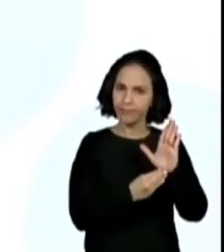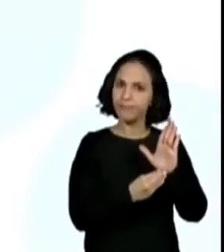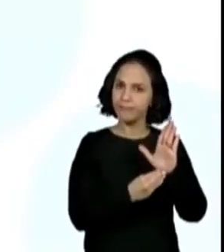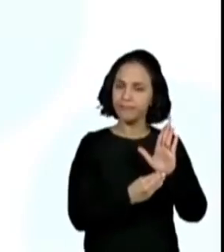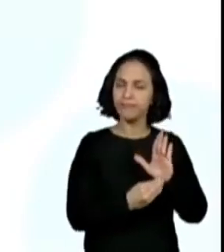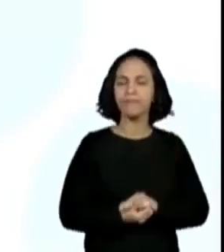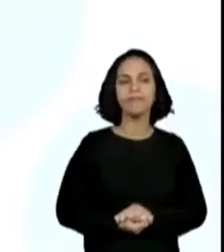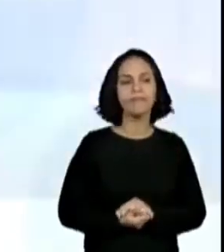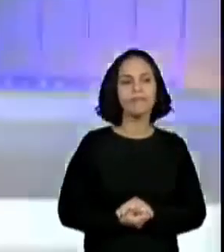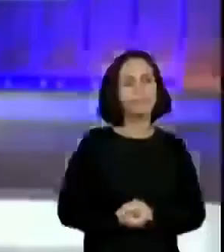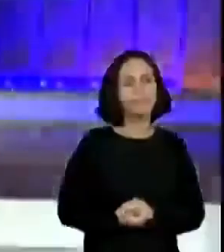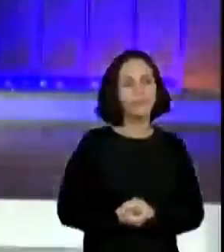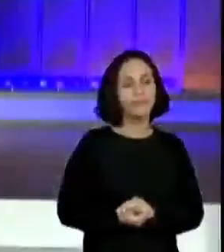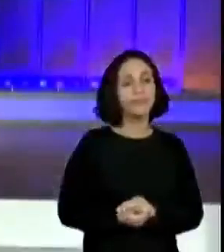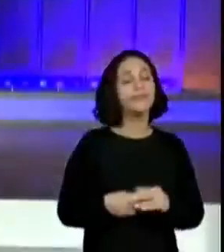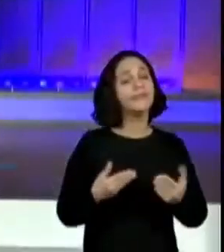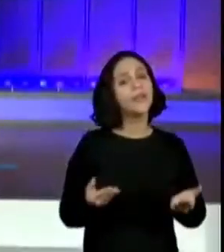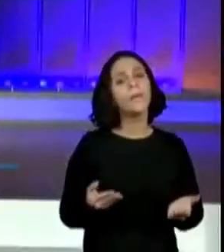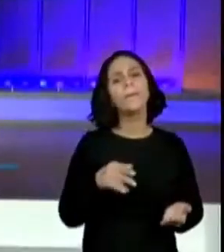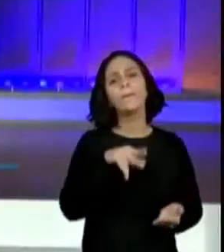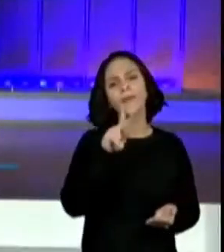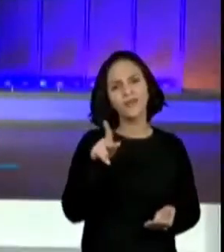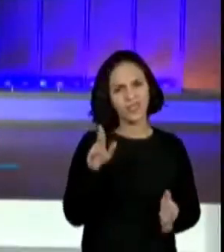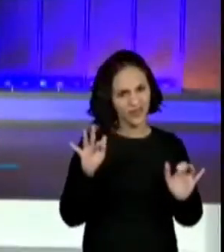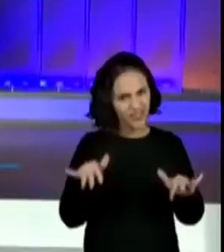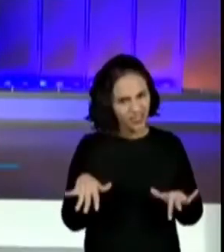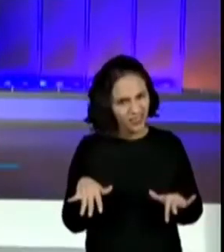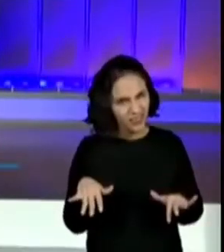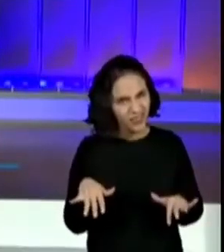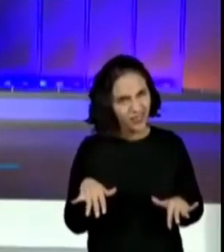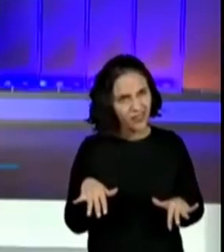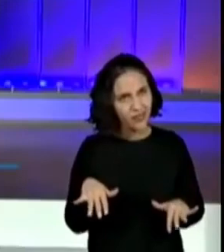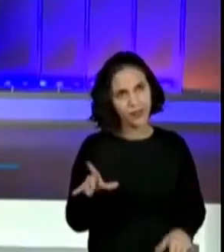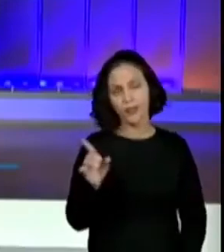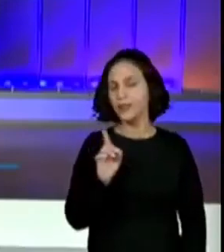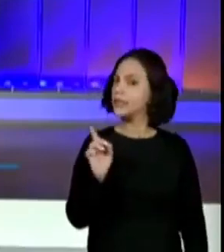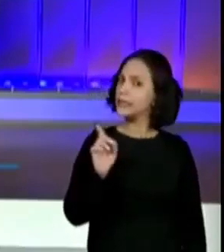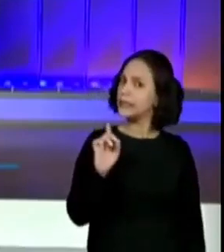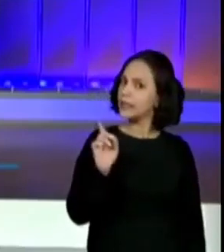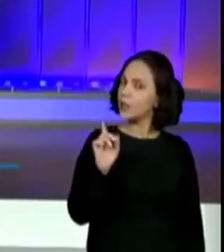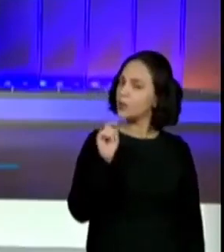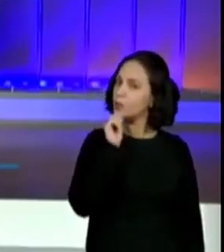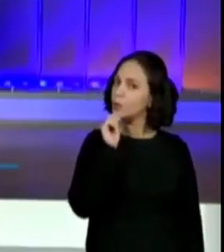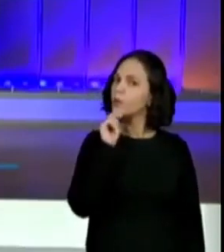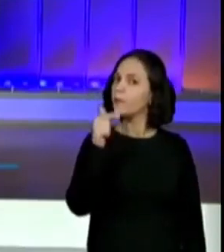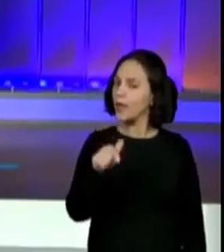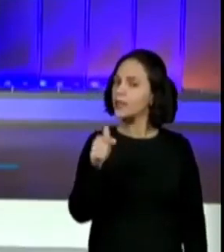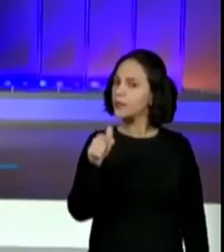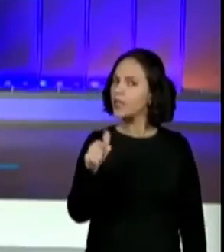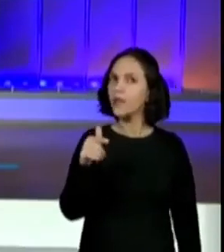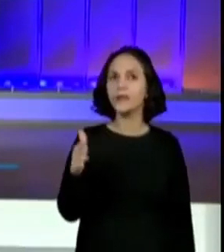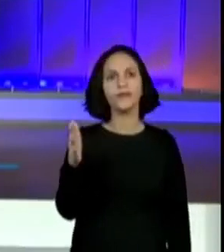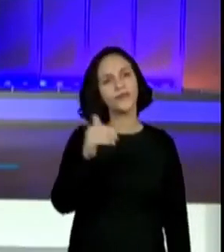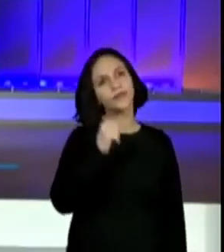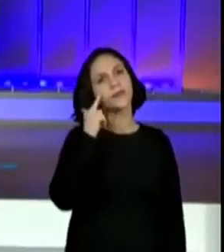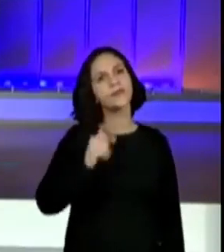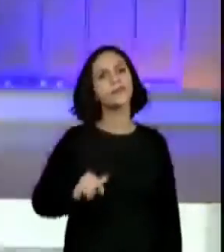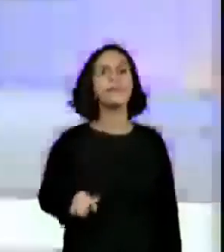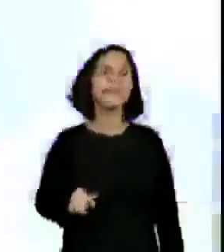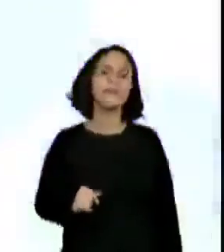anotações Ok professora acabou ainda não tem mais vamos